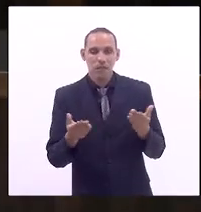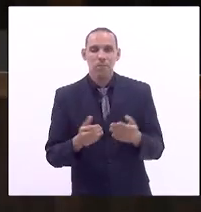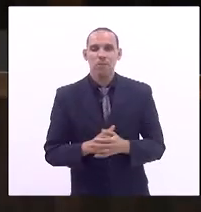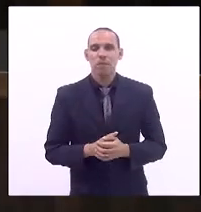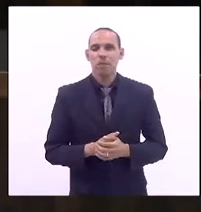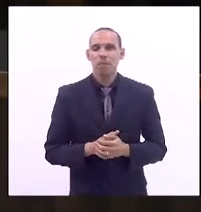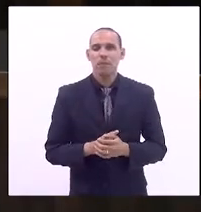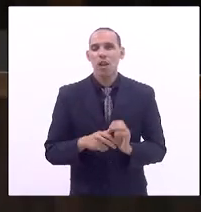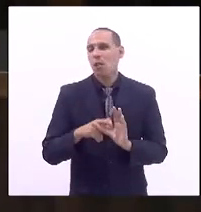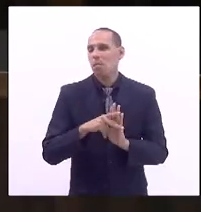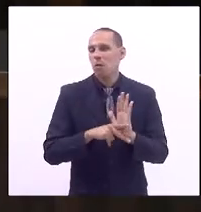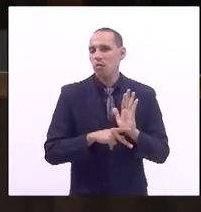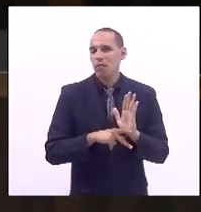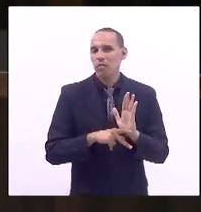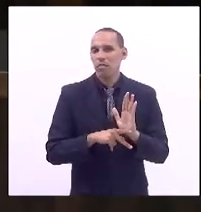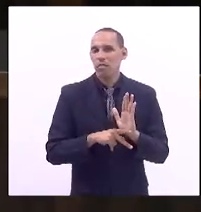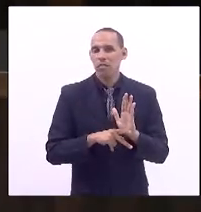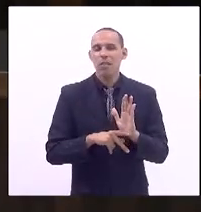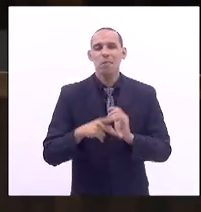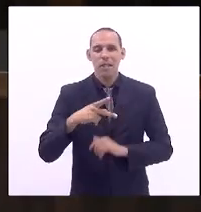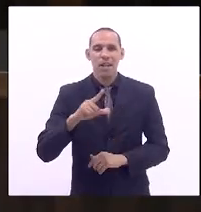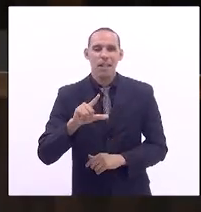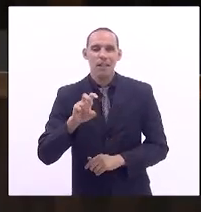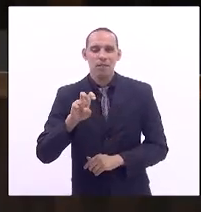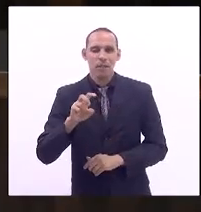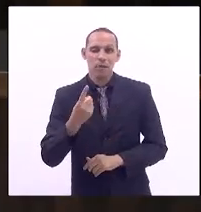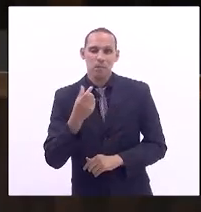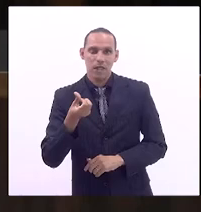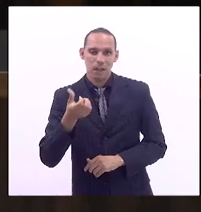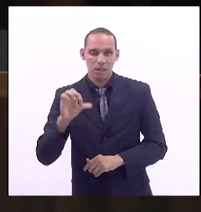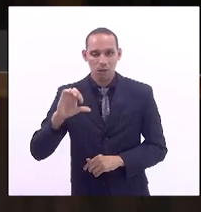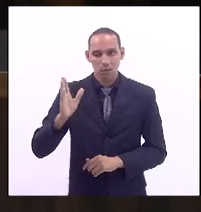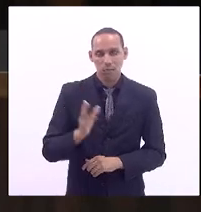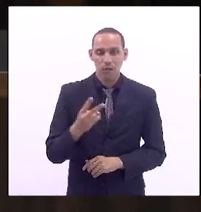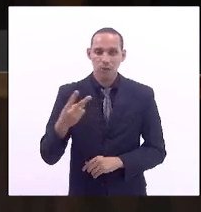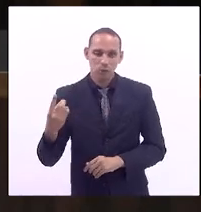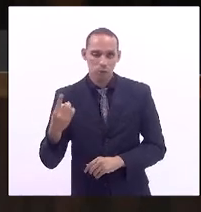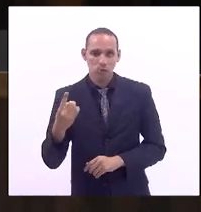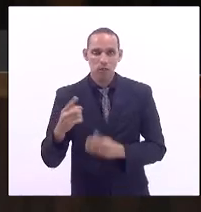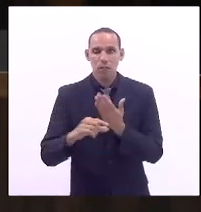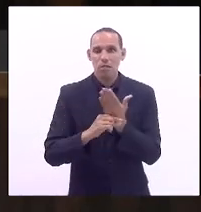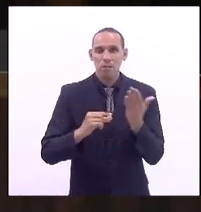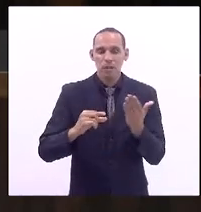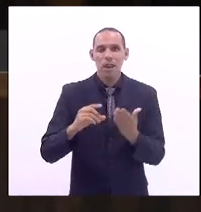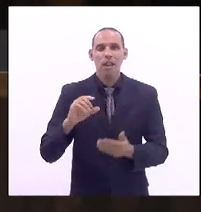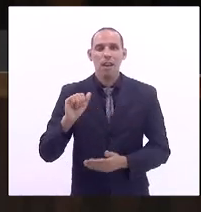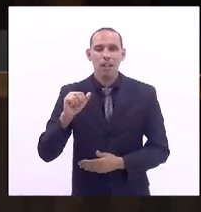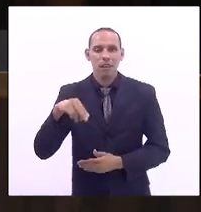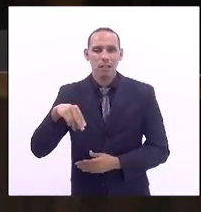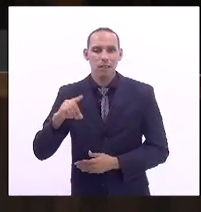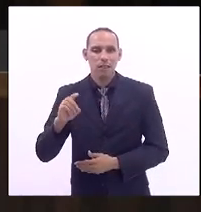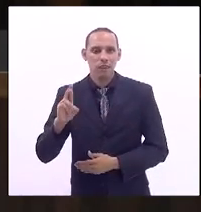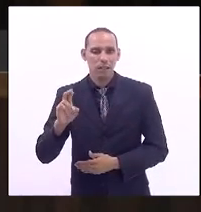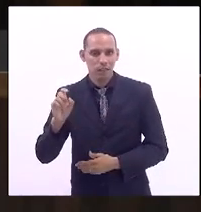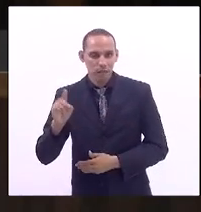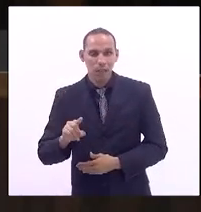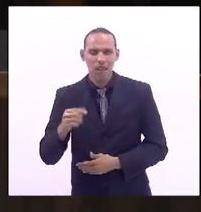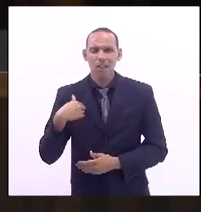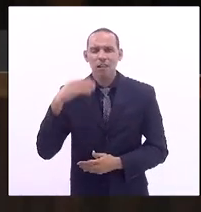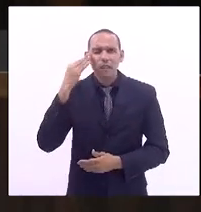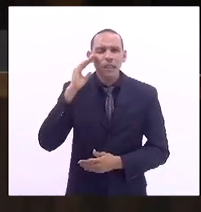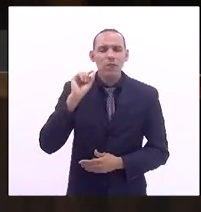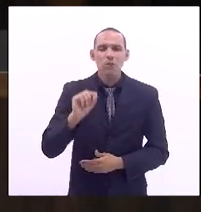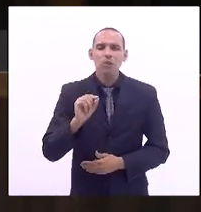o projeto de lei 5169 de 21 de autoria do deputado André Correia e ele eu